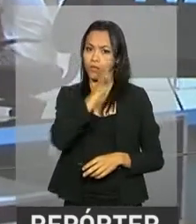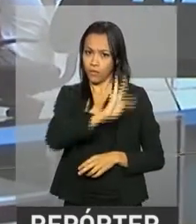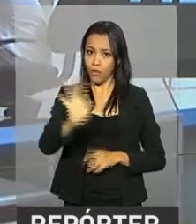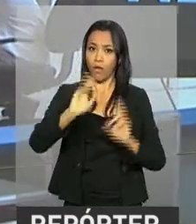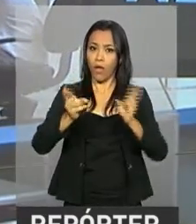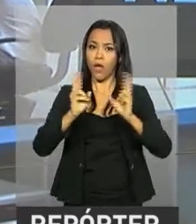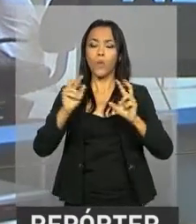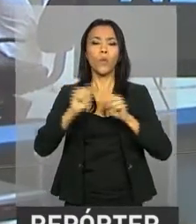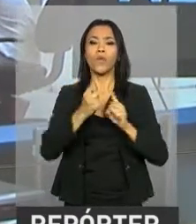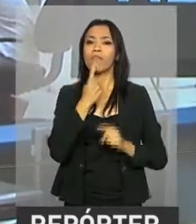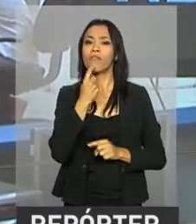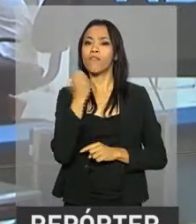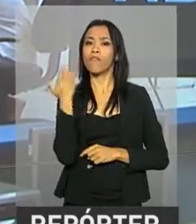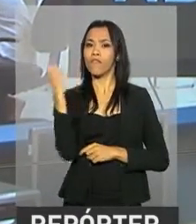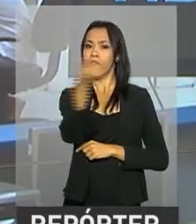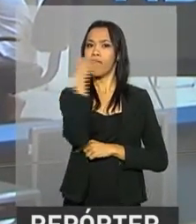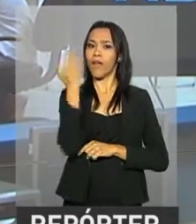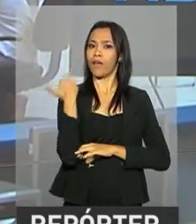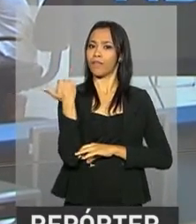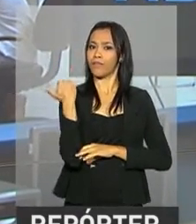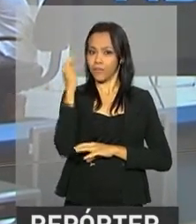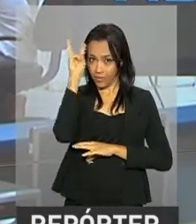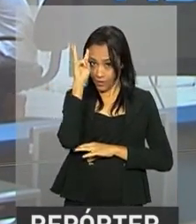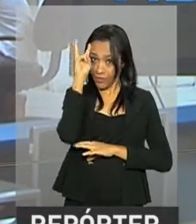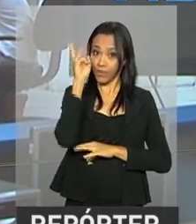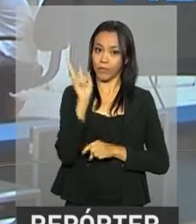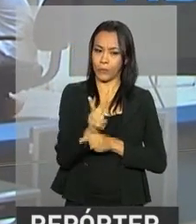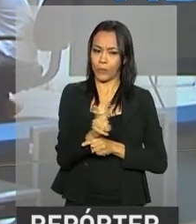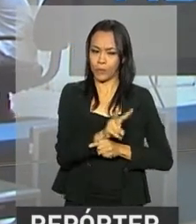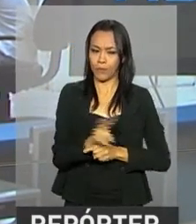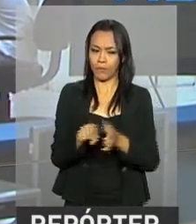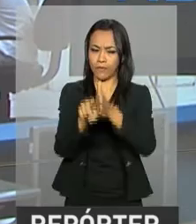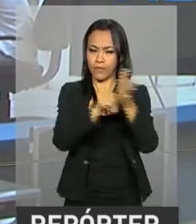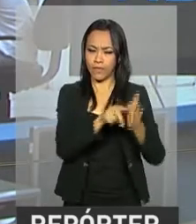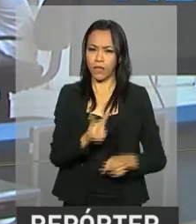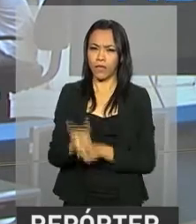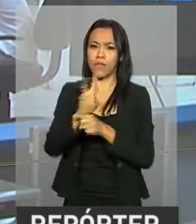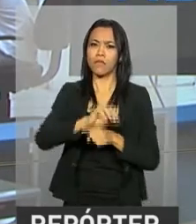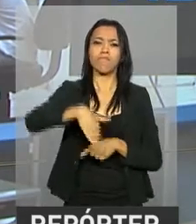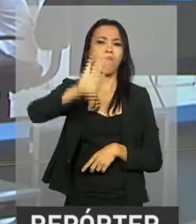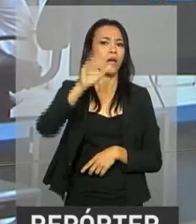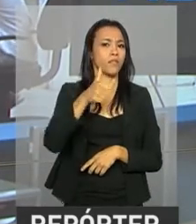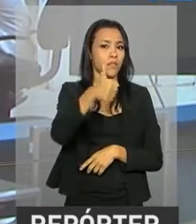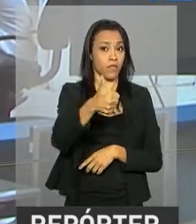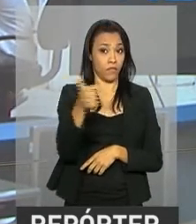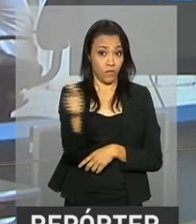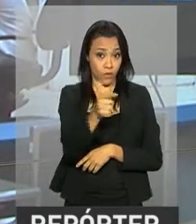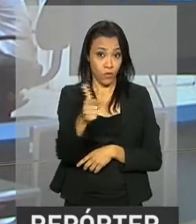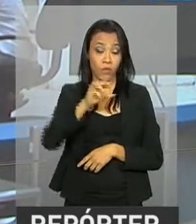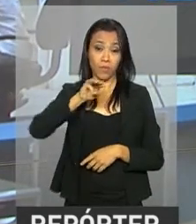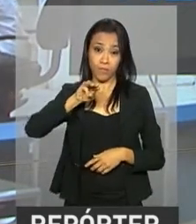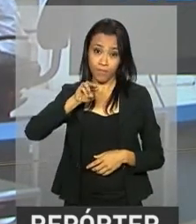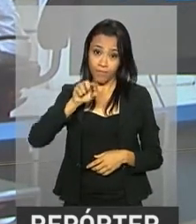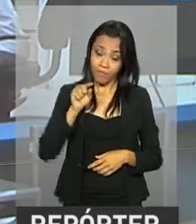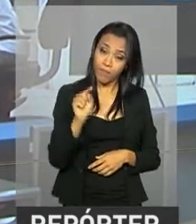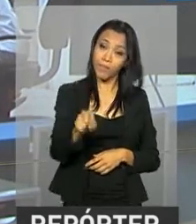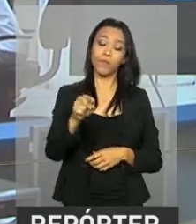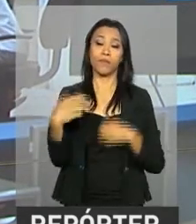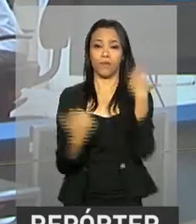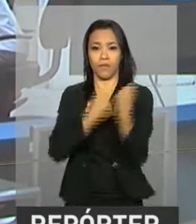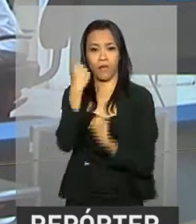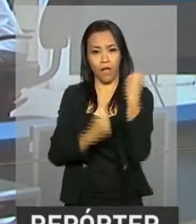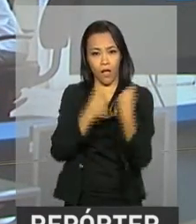Operação Proclamação da República. Foram fiscalizados mais de 122 mil veículos e feitos mais de